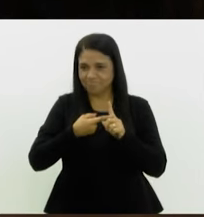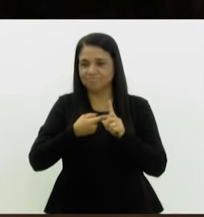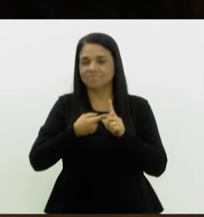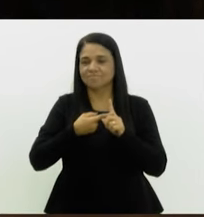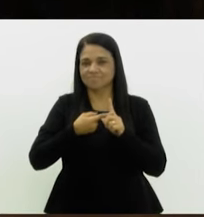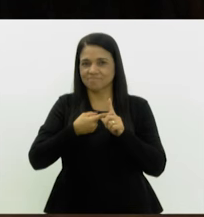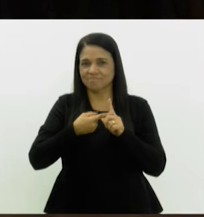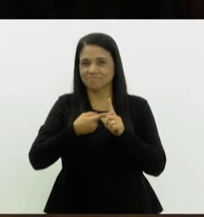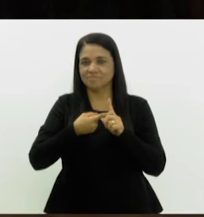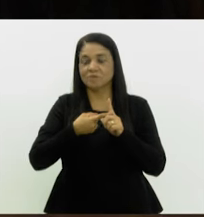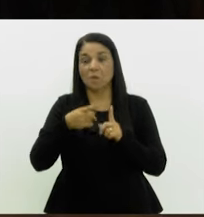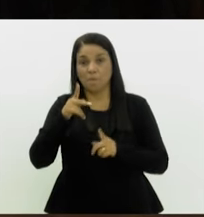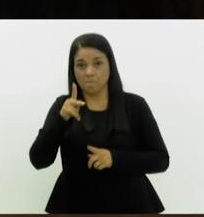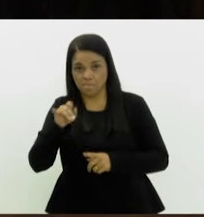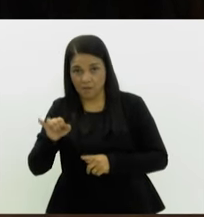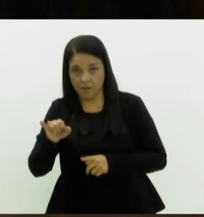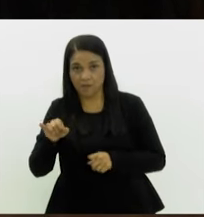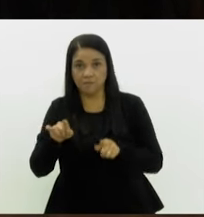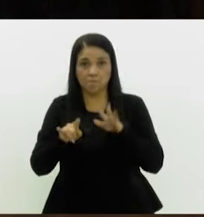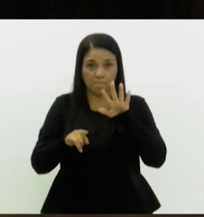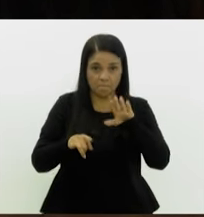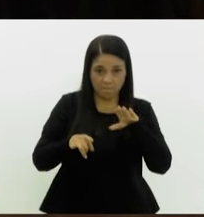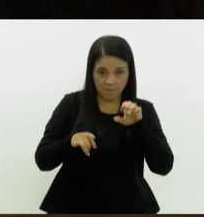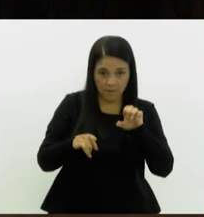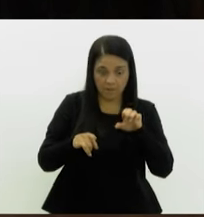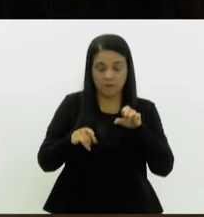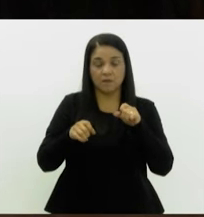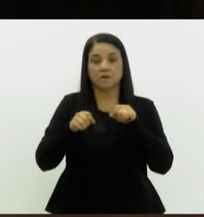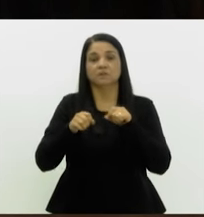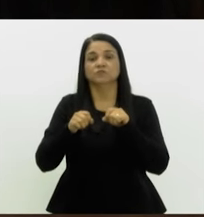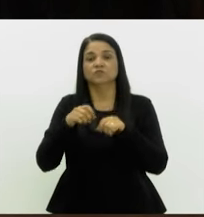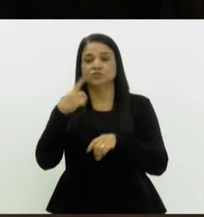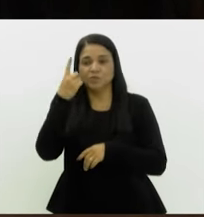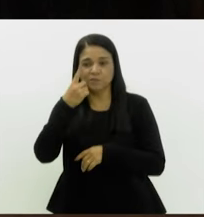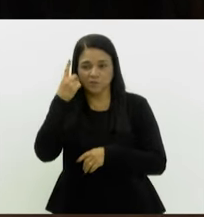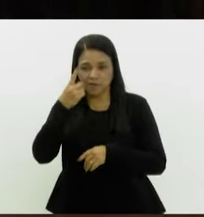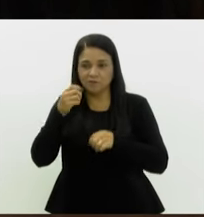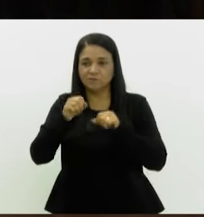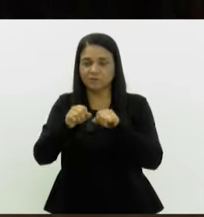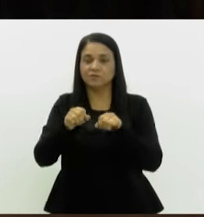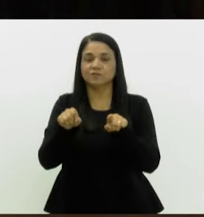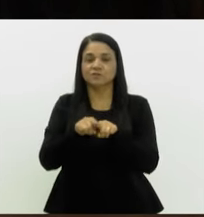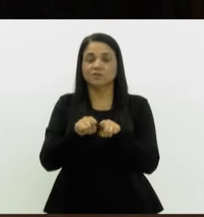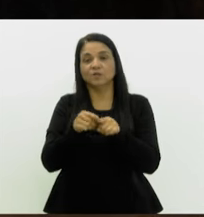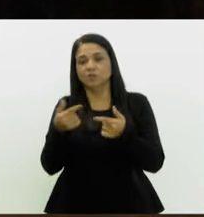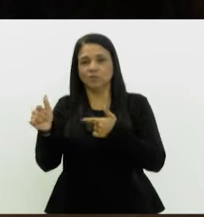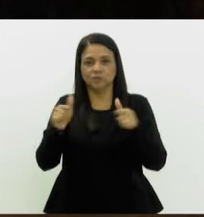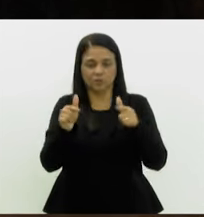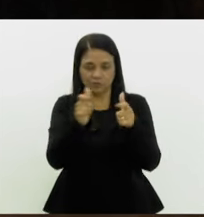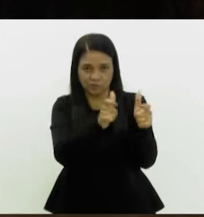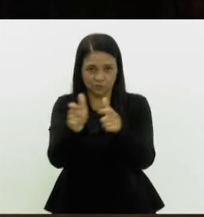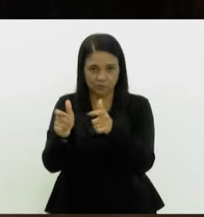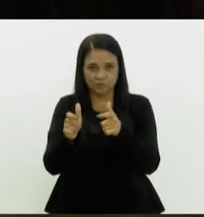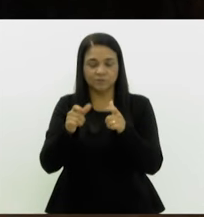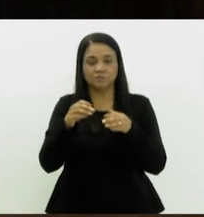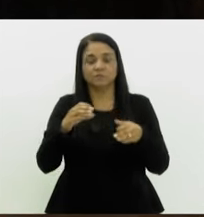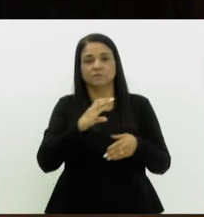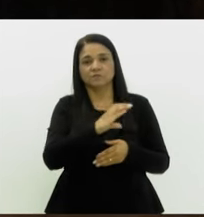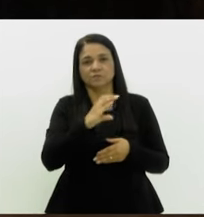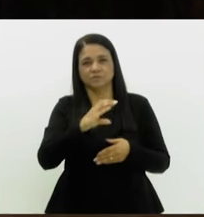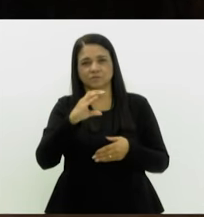maternidade e paternidade parlamentar e da outras providências. Parecer das Comissões de Constituição e Justiça